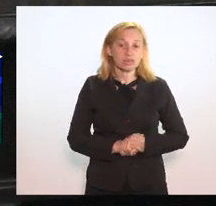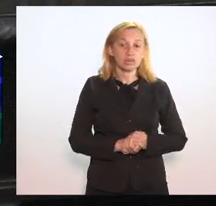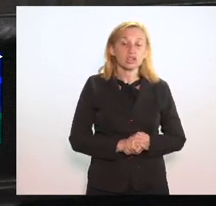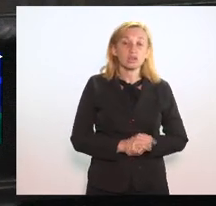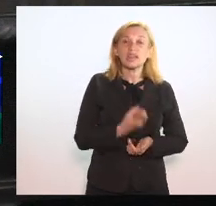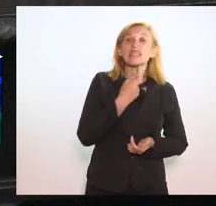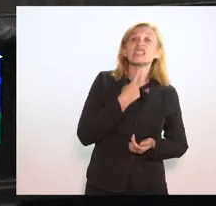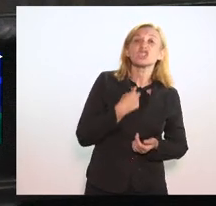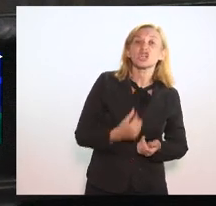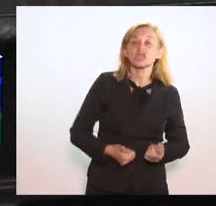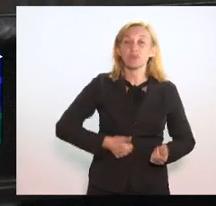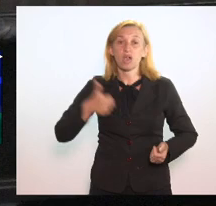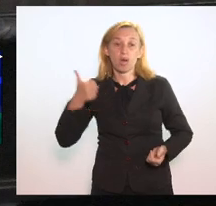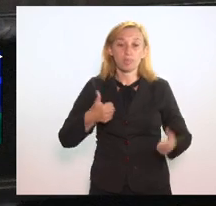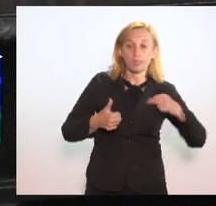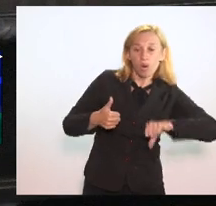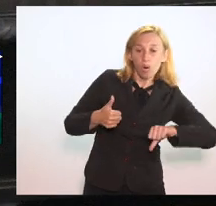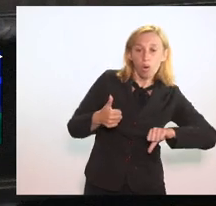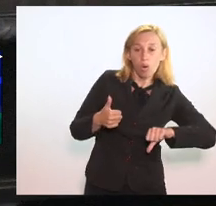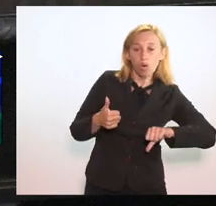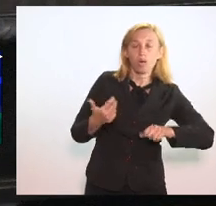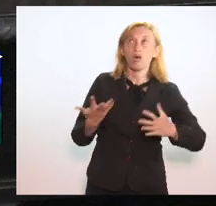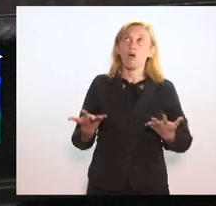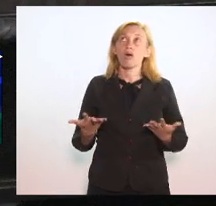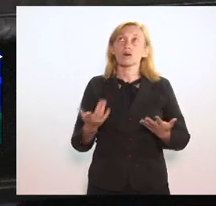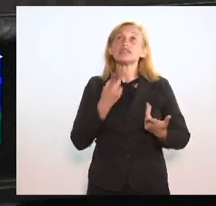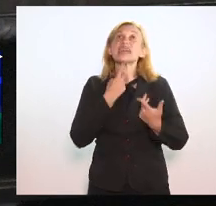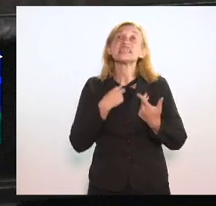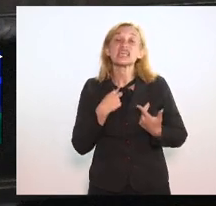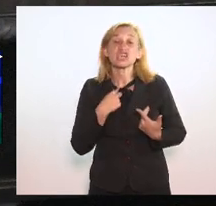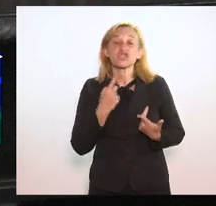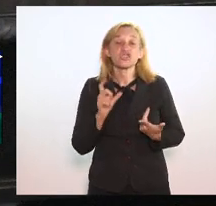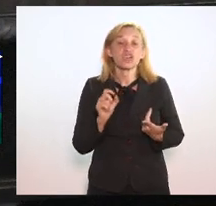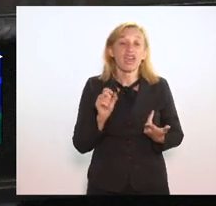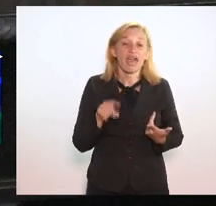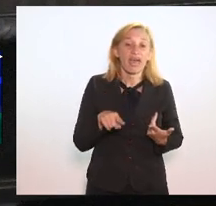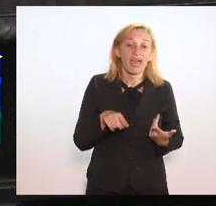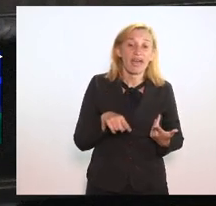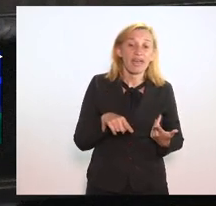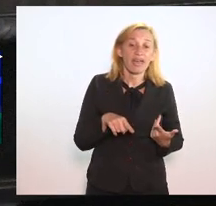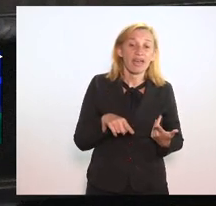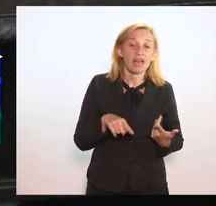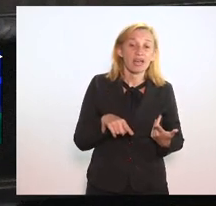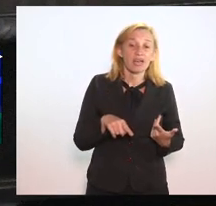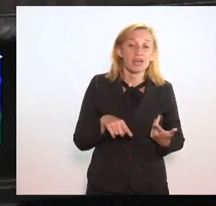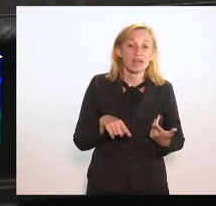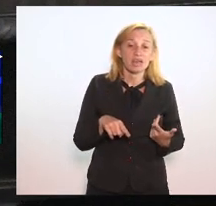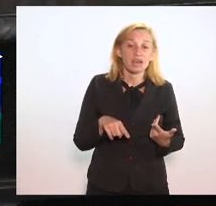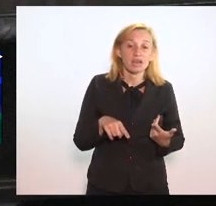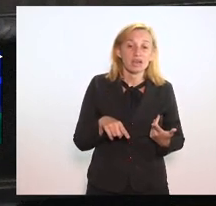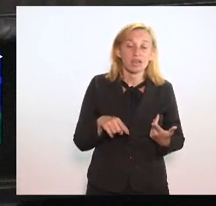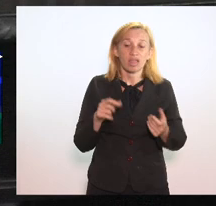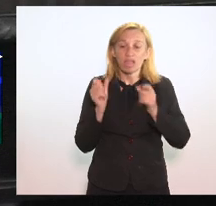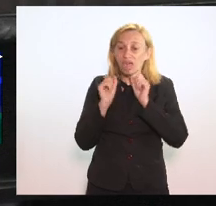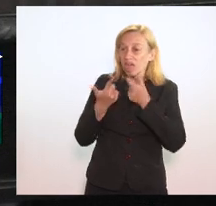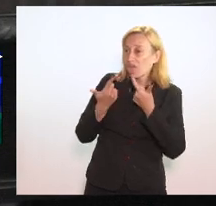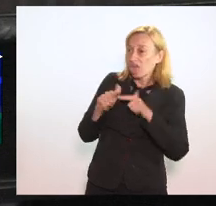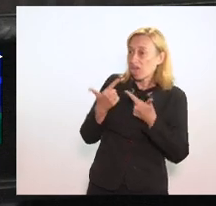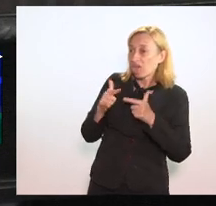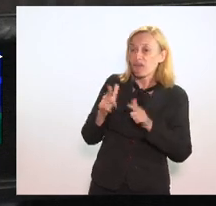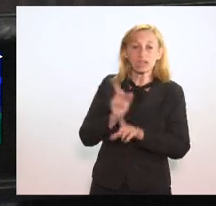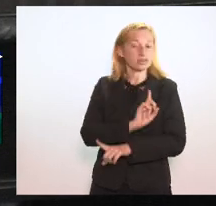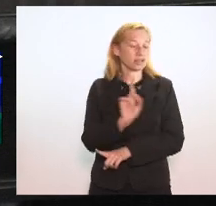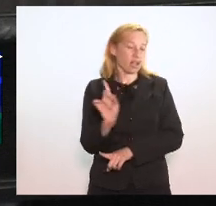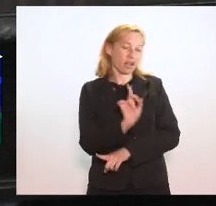quanto pior melhor não desejo que é é verbalizado com deboche e